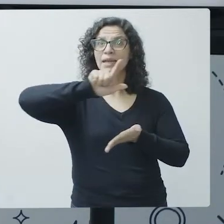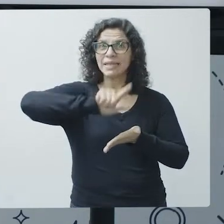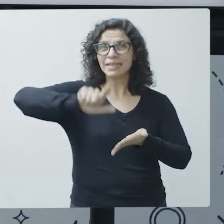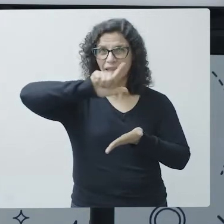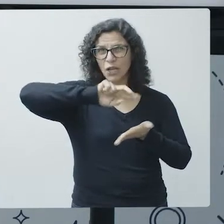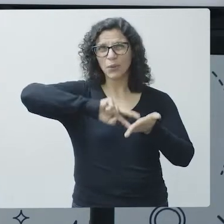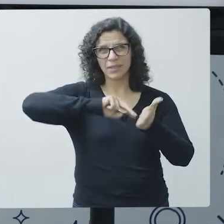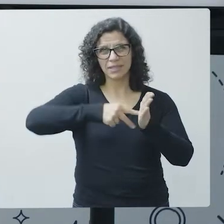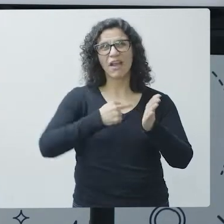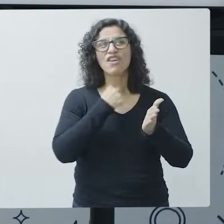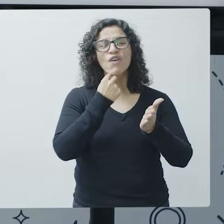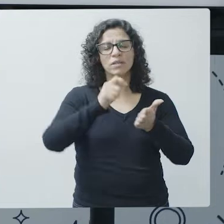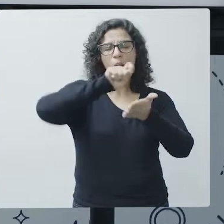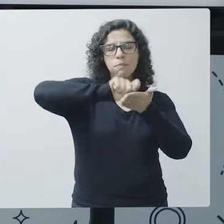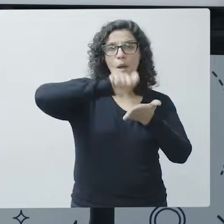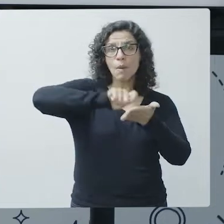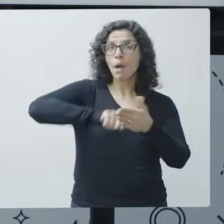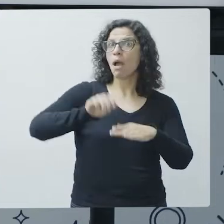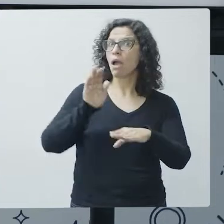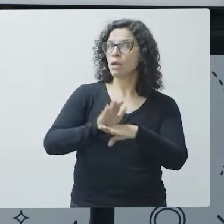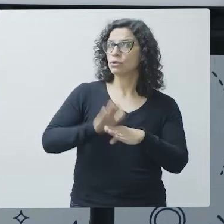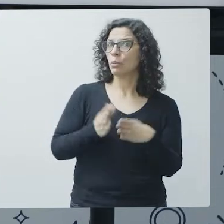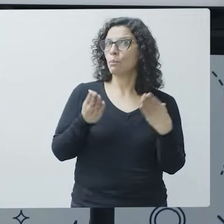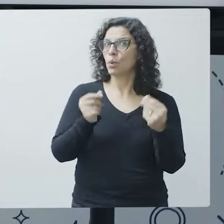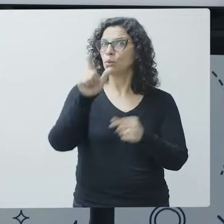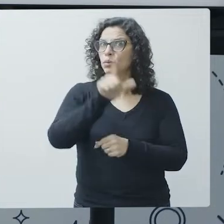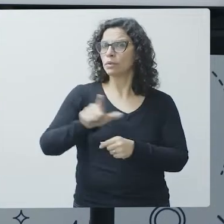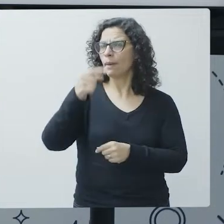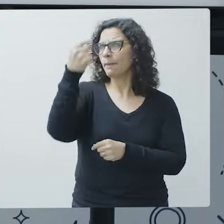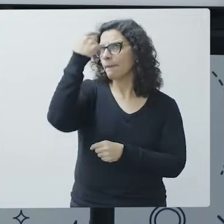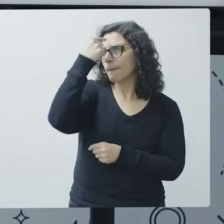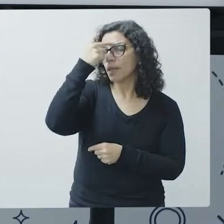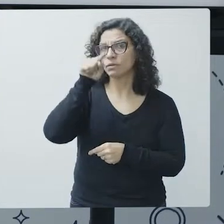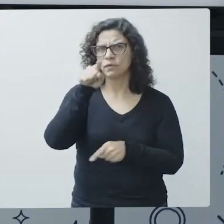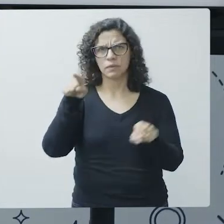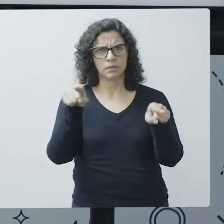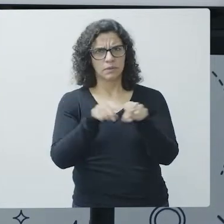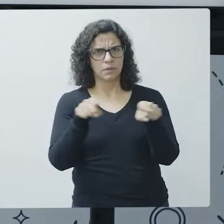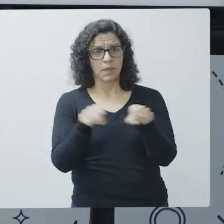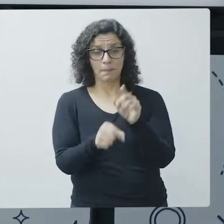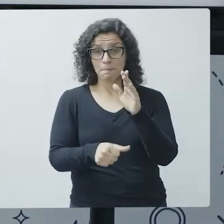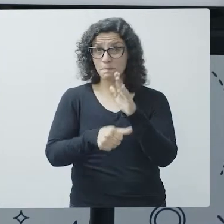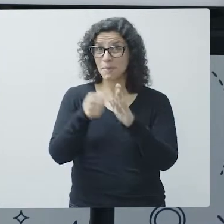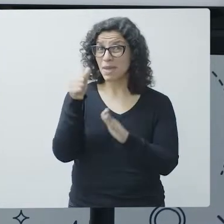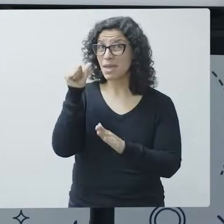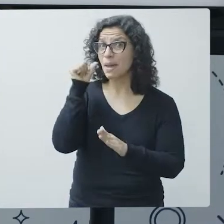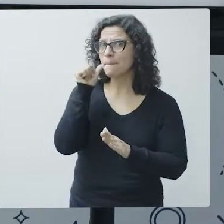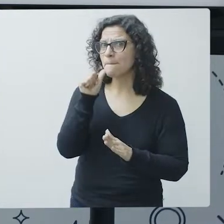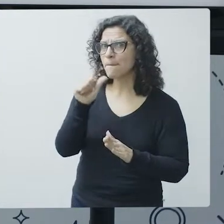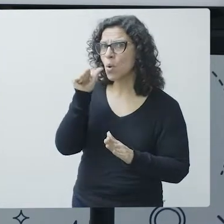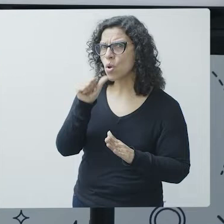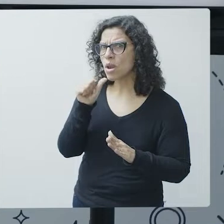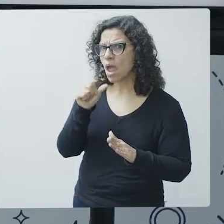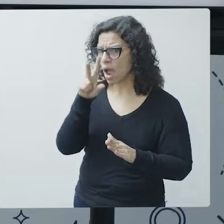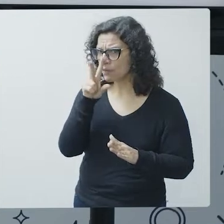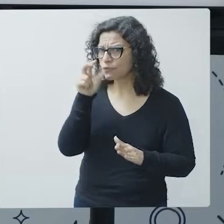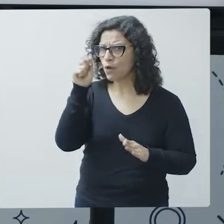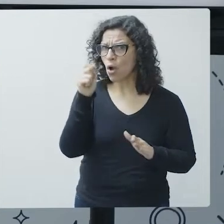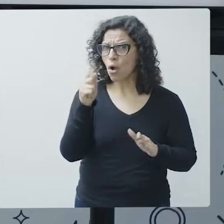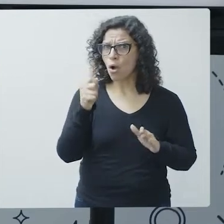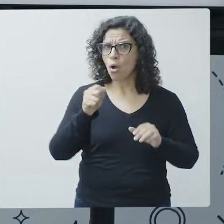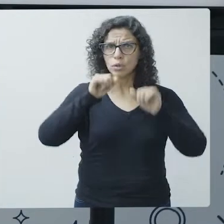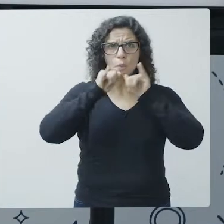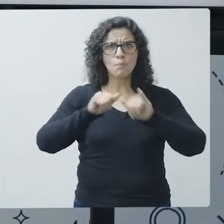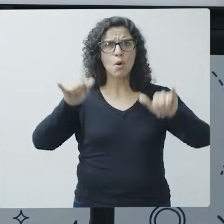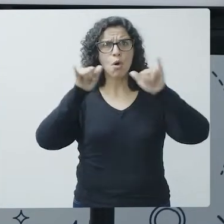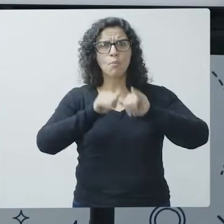ela contribuiu à literatura. Então pensem, você ter ali a primeira voz de expressão, e não é uma voz